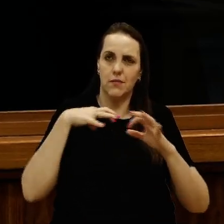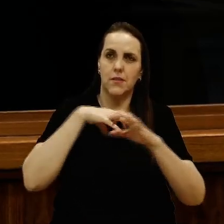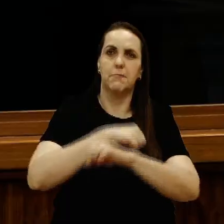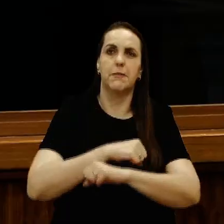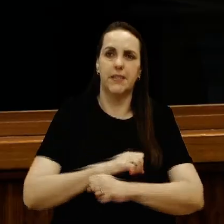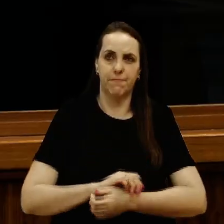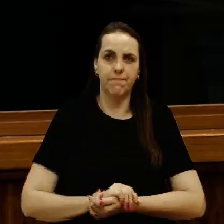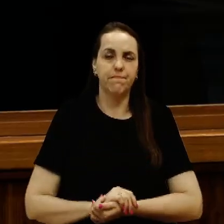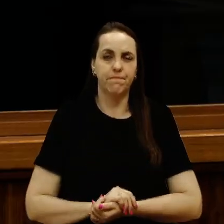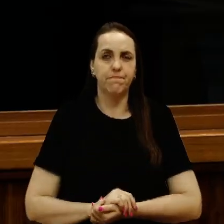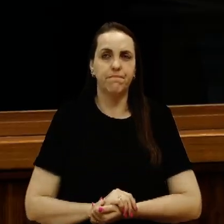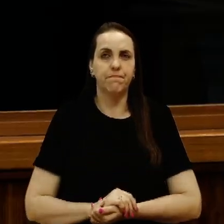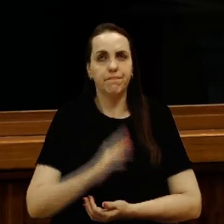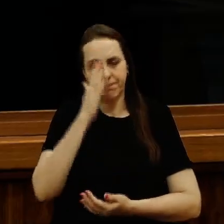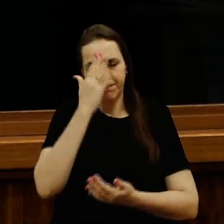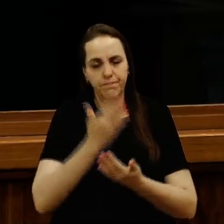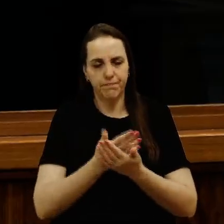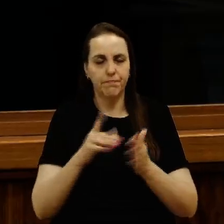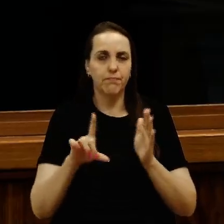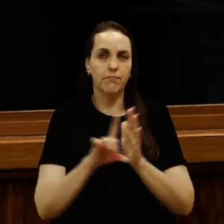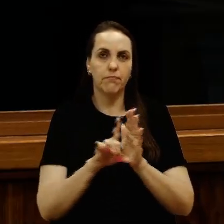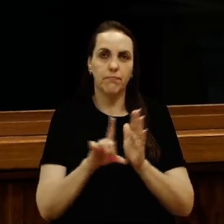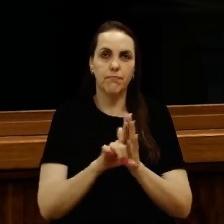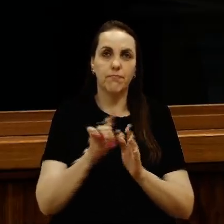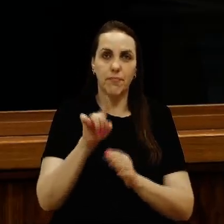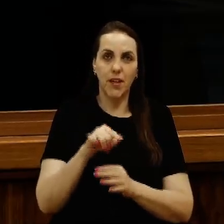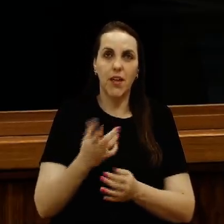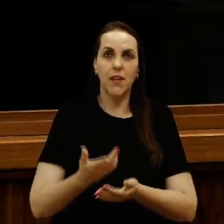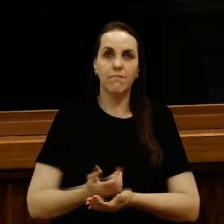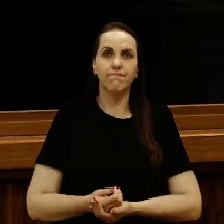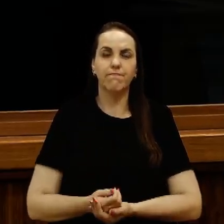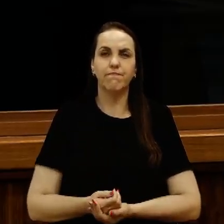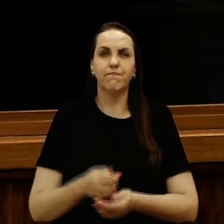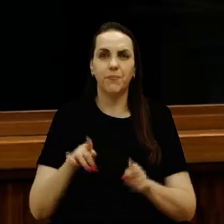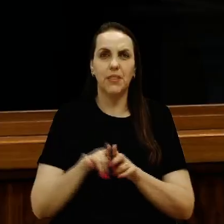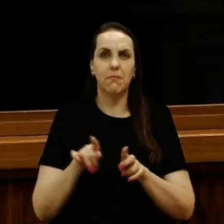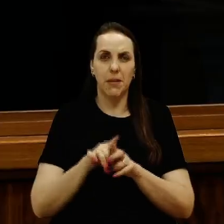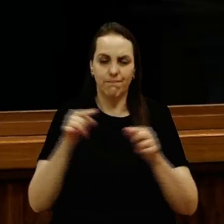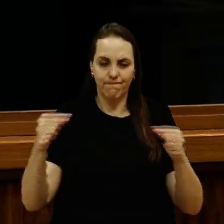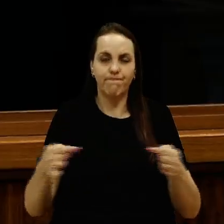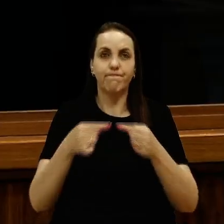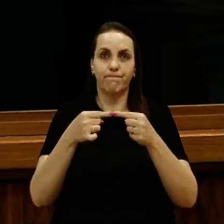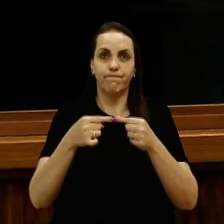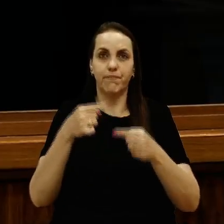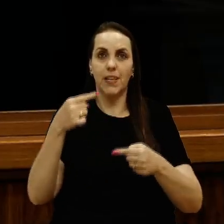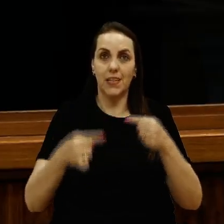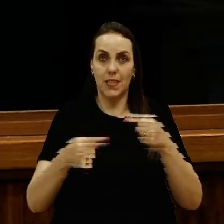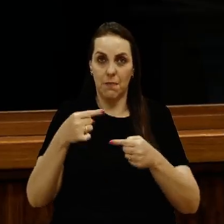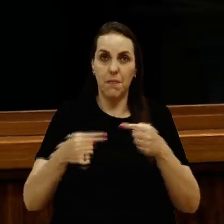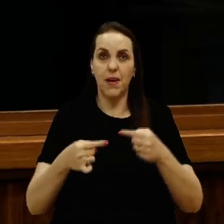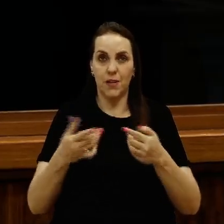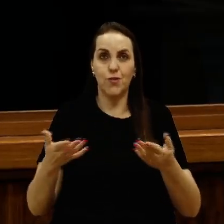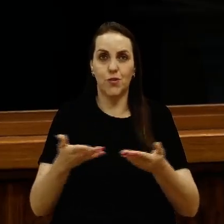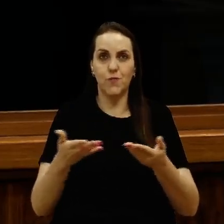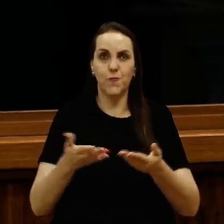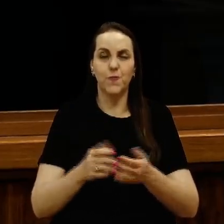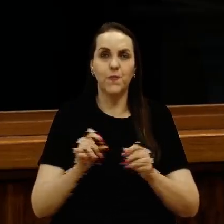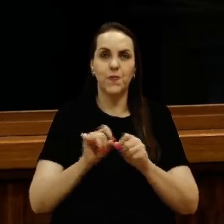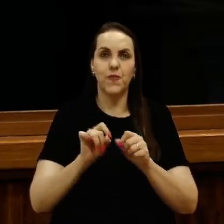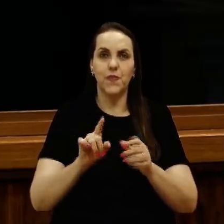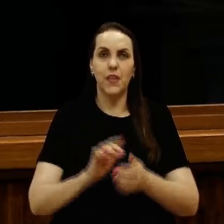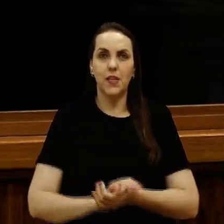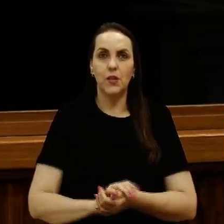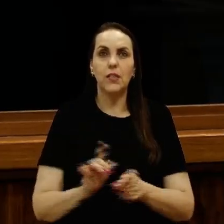que essa lei aqui, ela vem também ao encontro deste debate que está sendo feito, assim como o